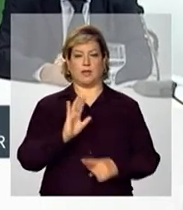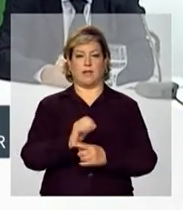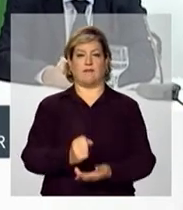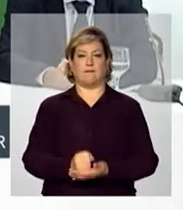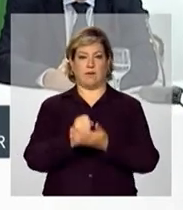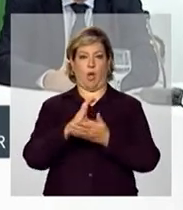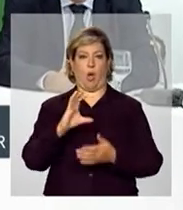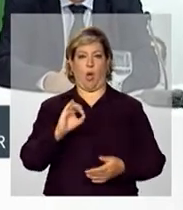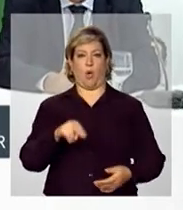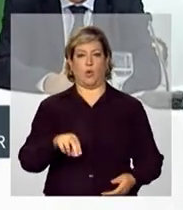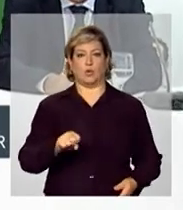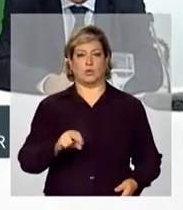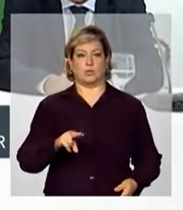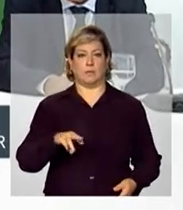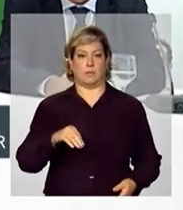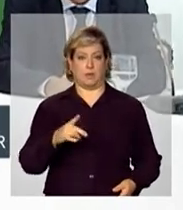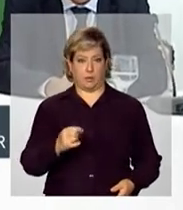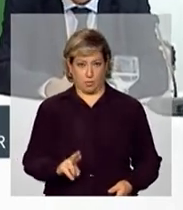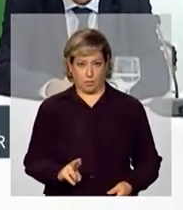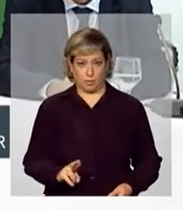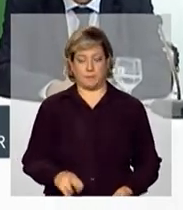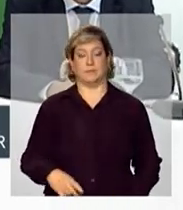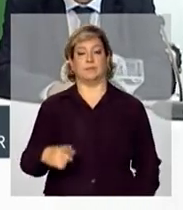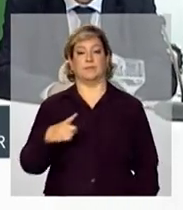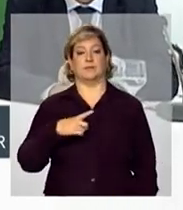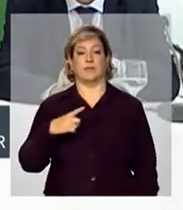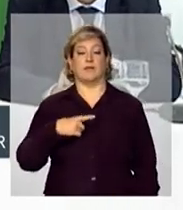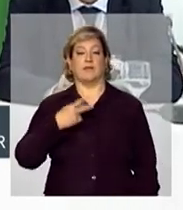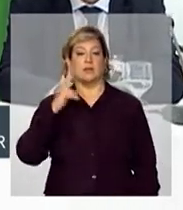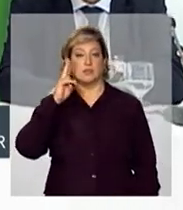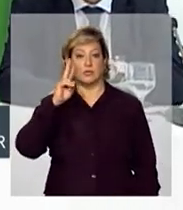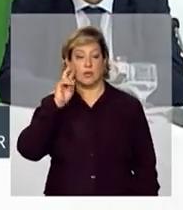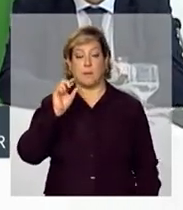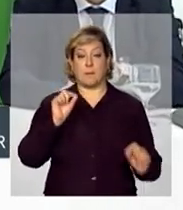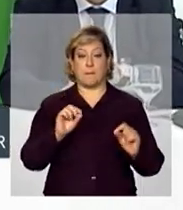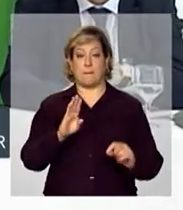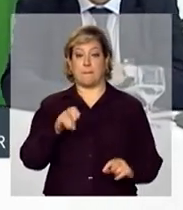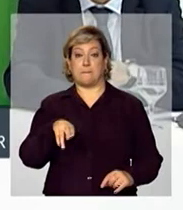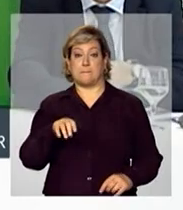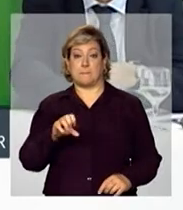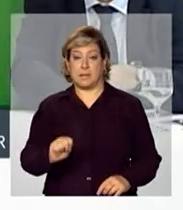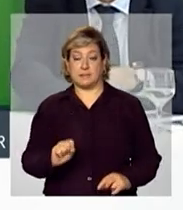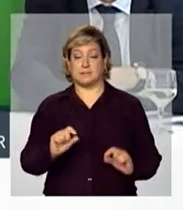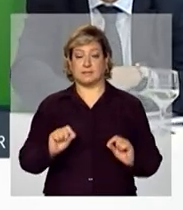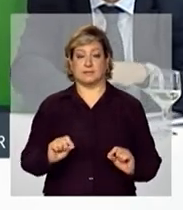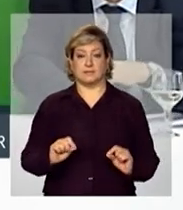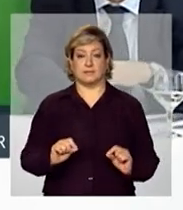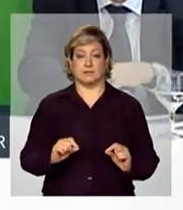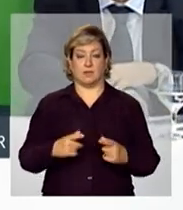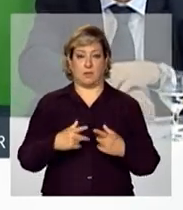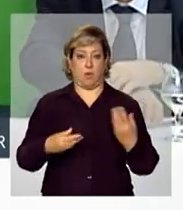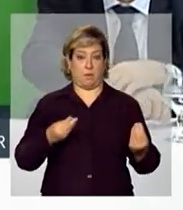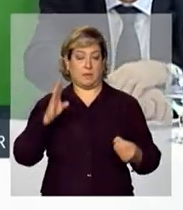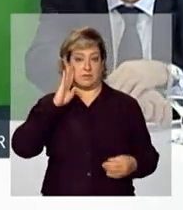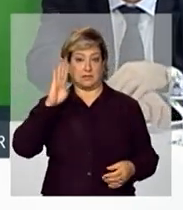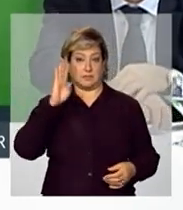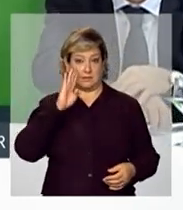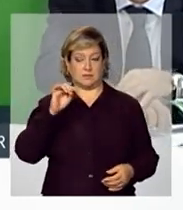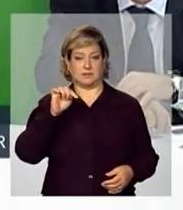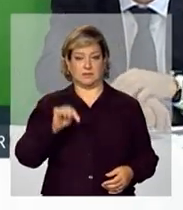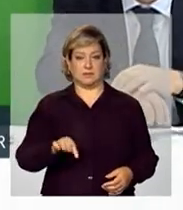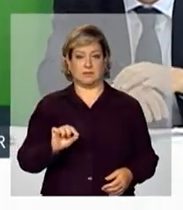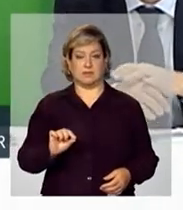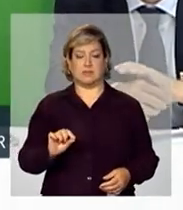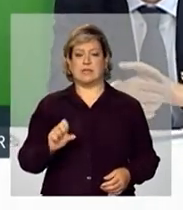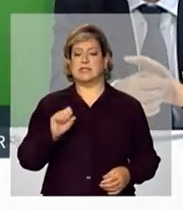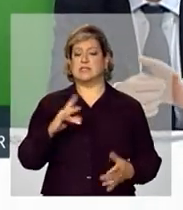especial para esses bens quando você tiver bem definidos como essenciais obviamente caberá a